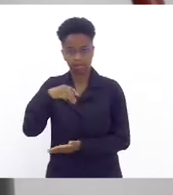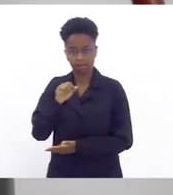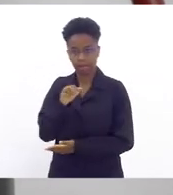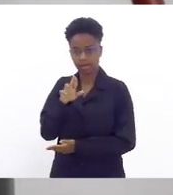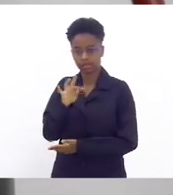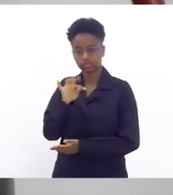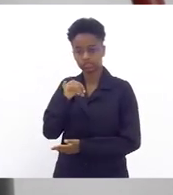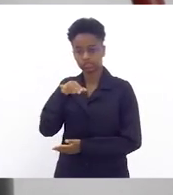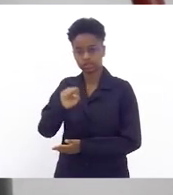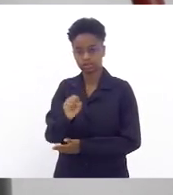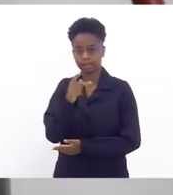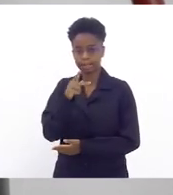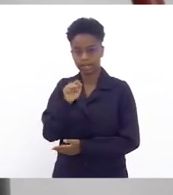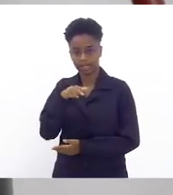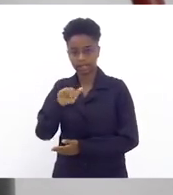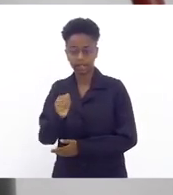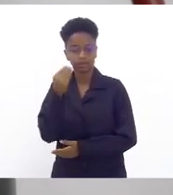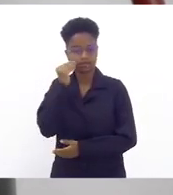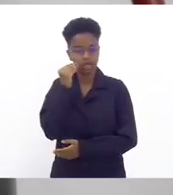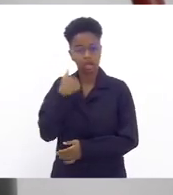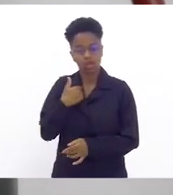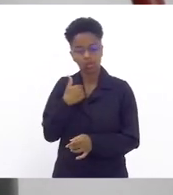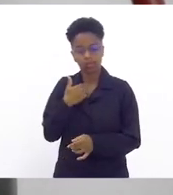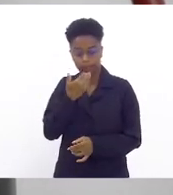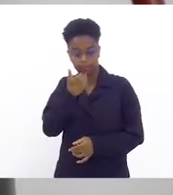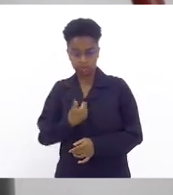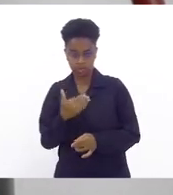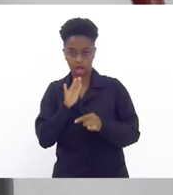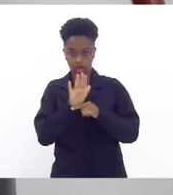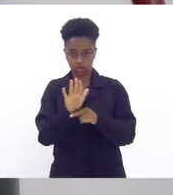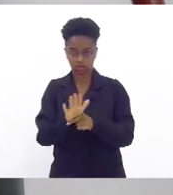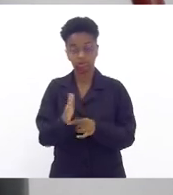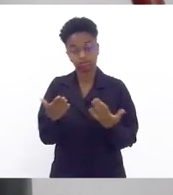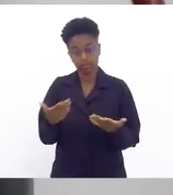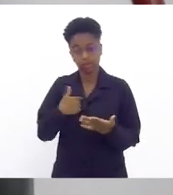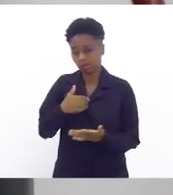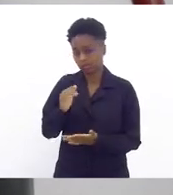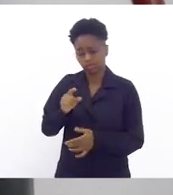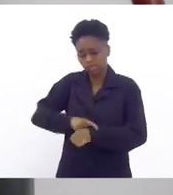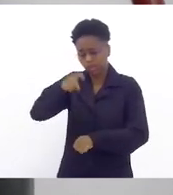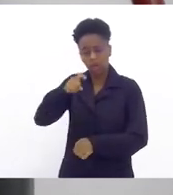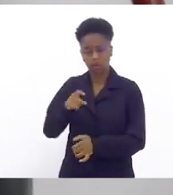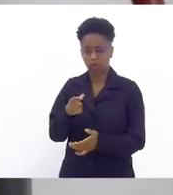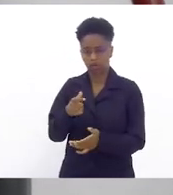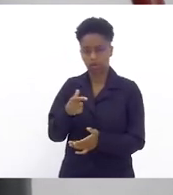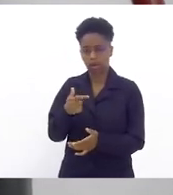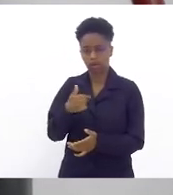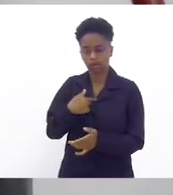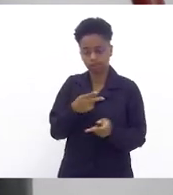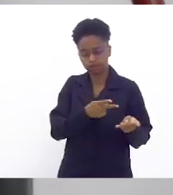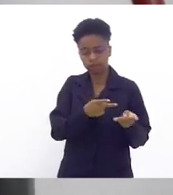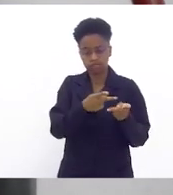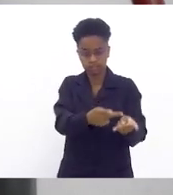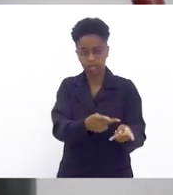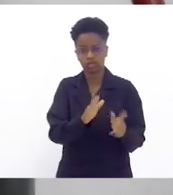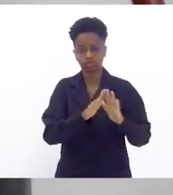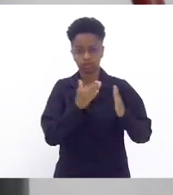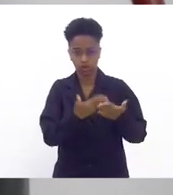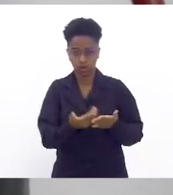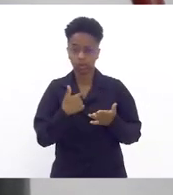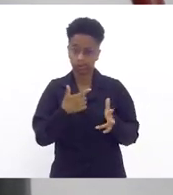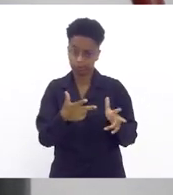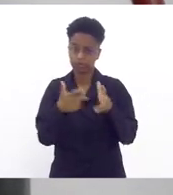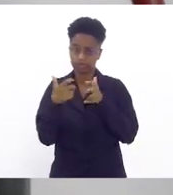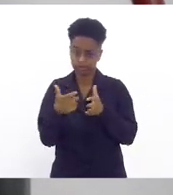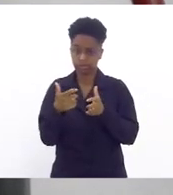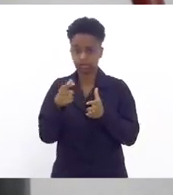buscavam ajuda e eu imediatamente como presidente da Comissão da Ciência Tecnologia fiz uma visita técnica e viu que